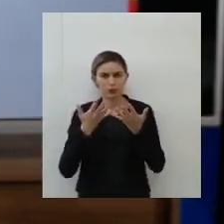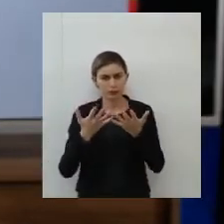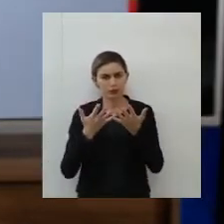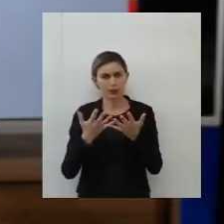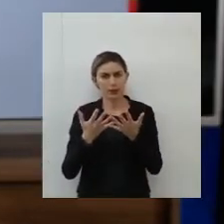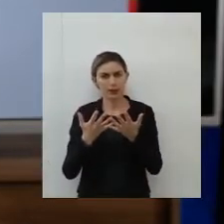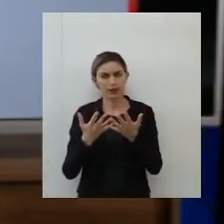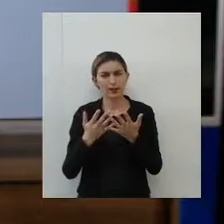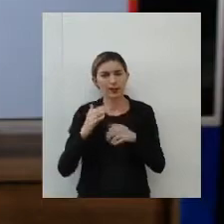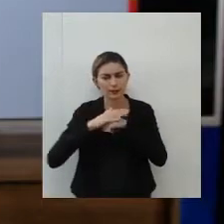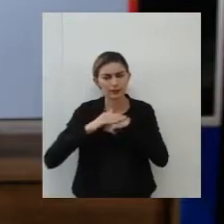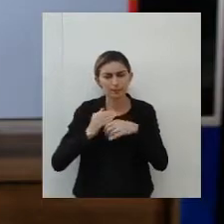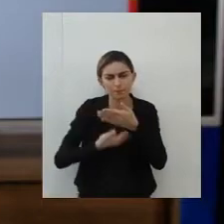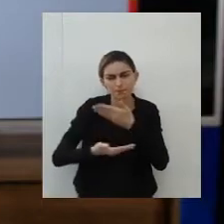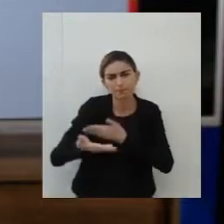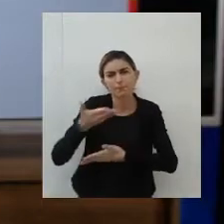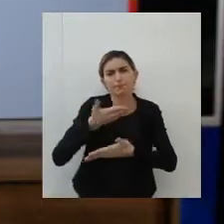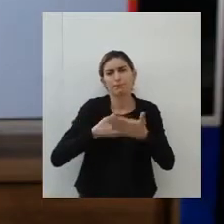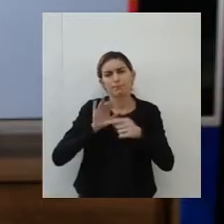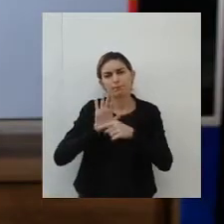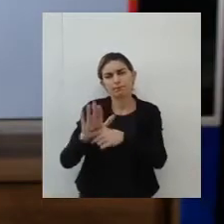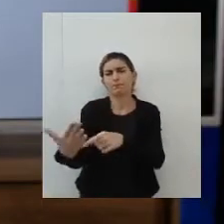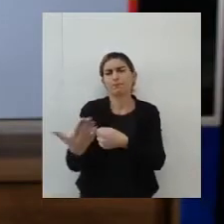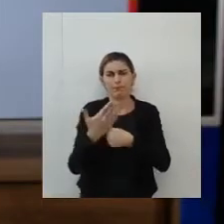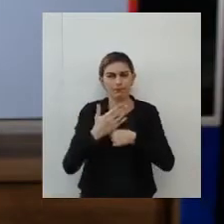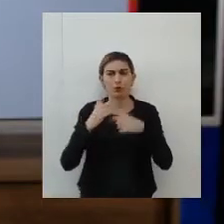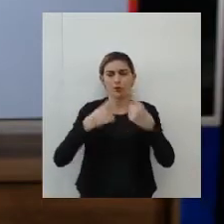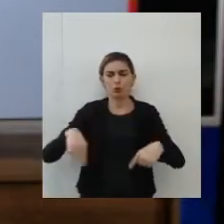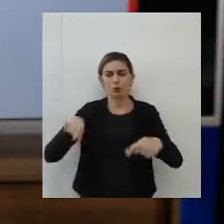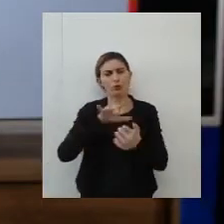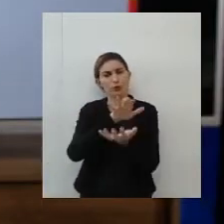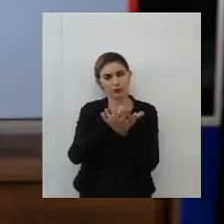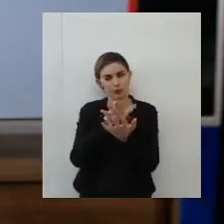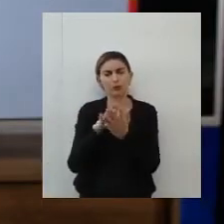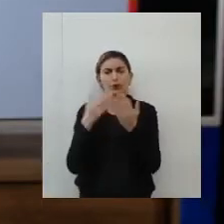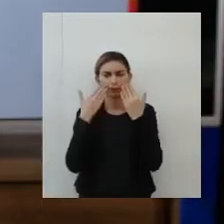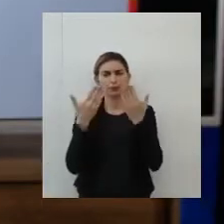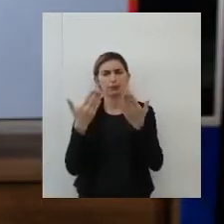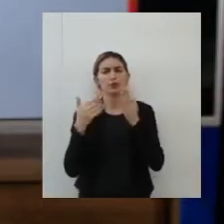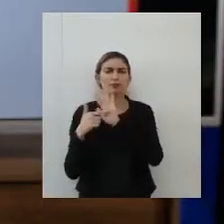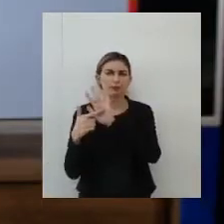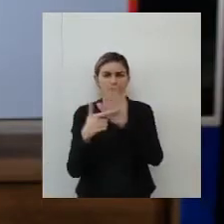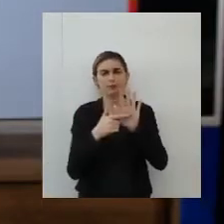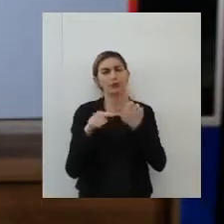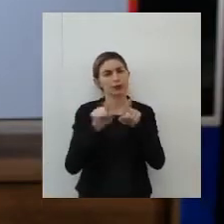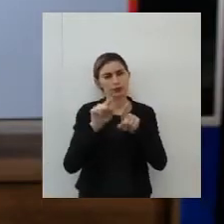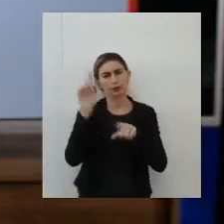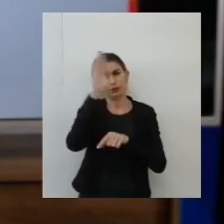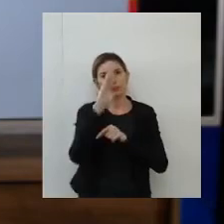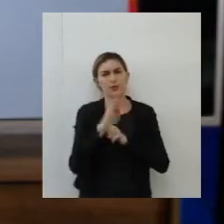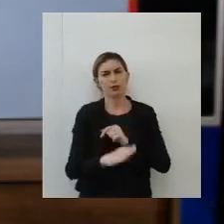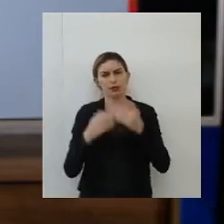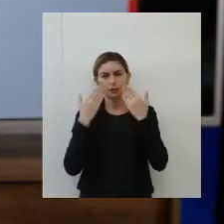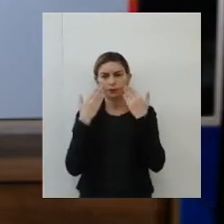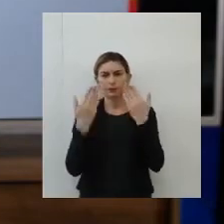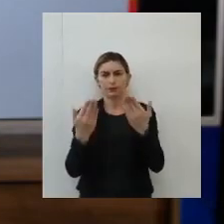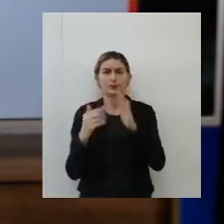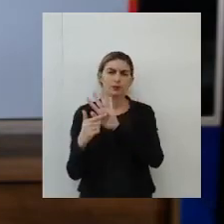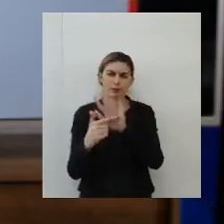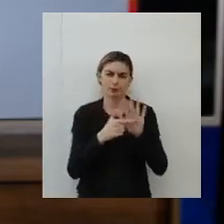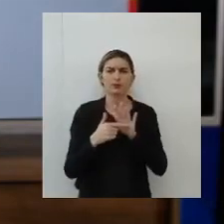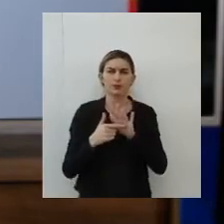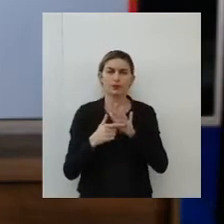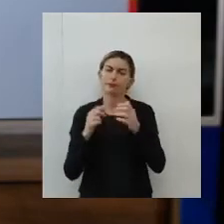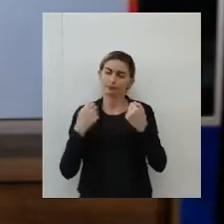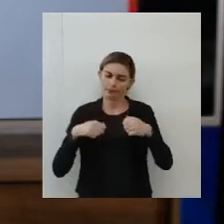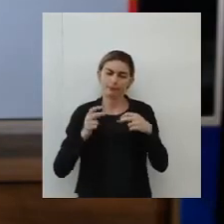ele é incrivelmente solidário. E nós, pernambucanos, temos demonstrado isso. Nós, brasileiros, temos demonstrado isso. E é